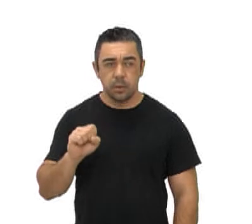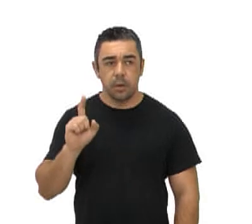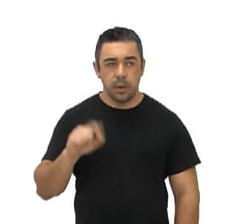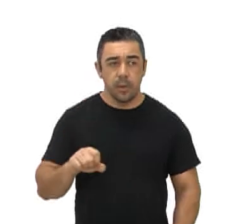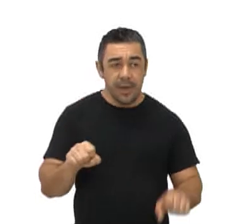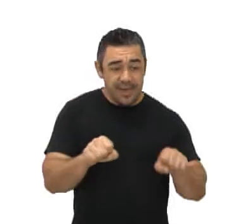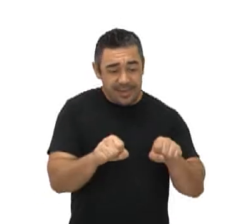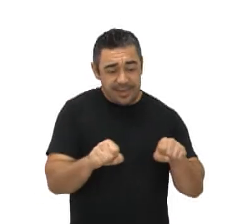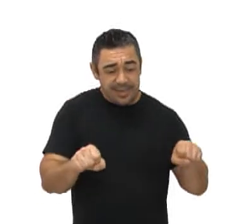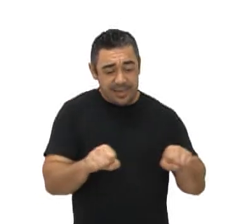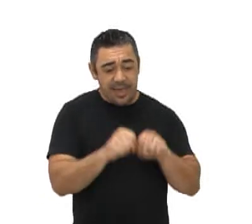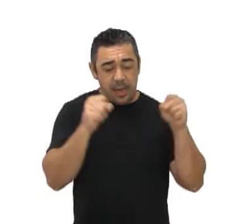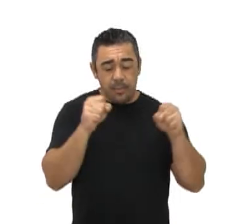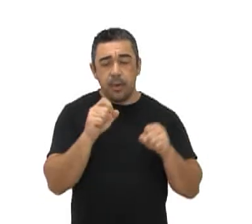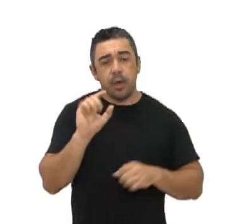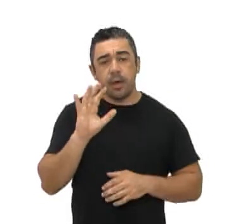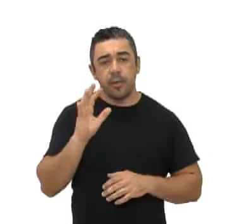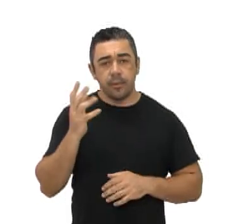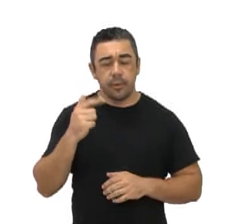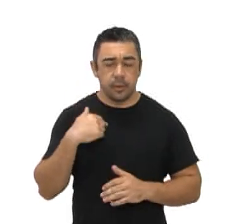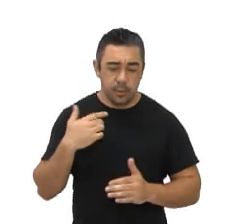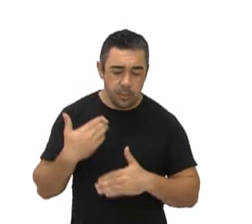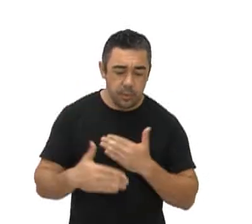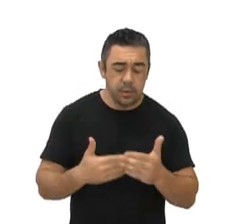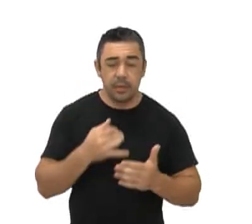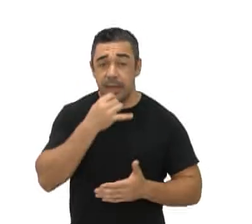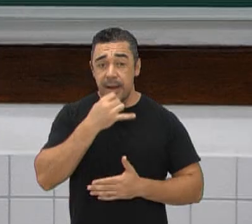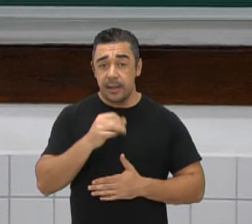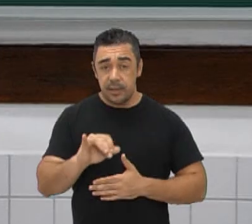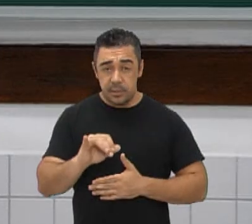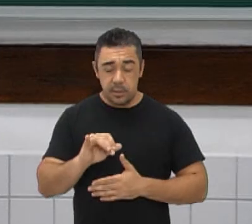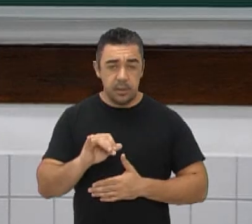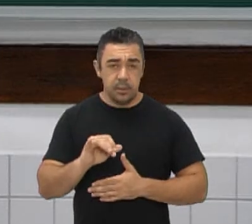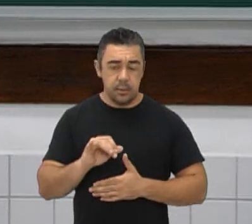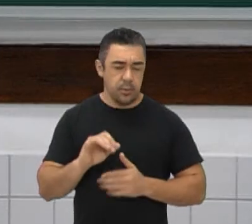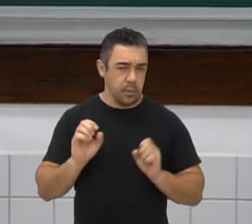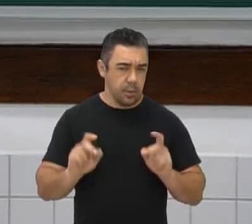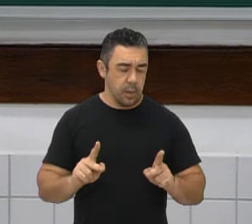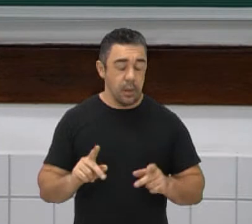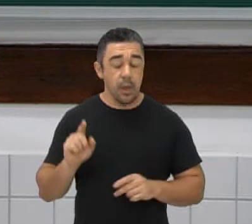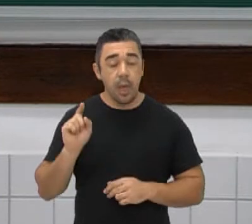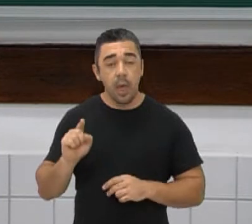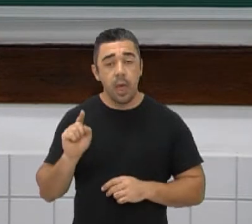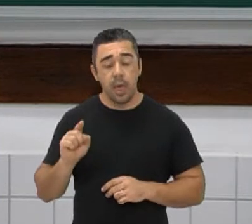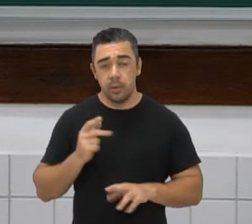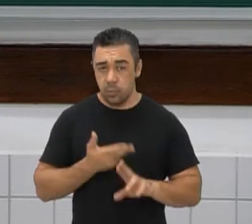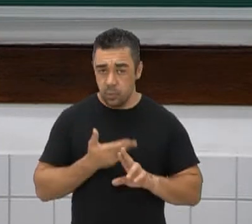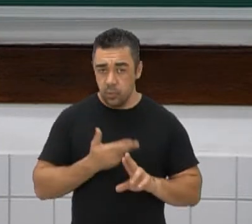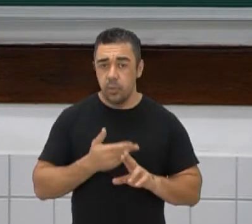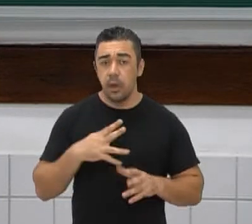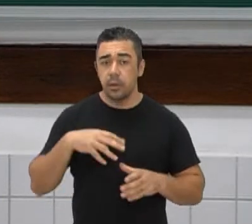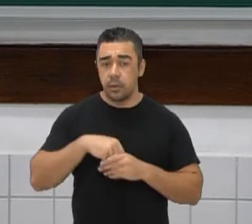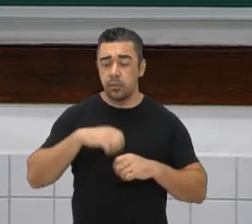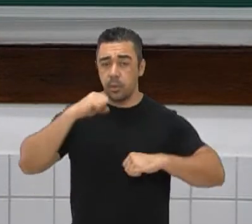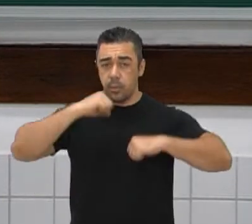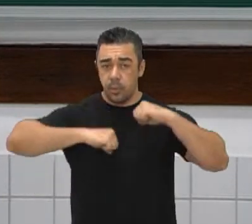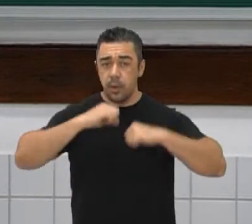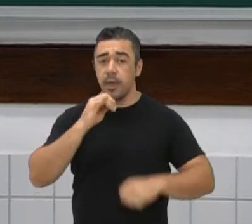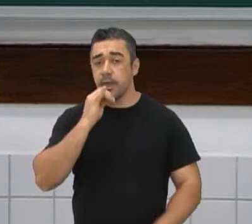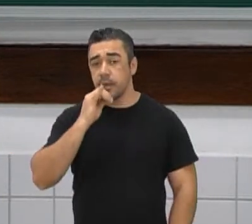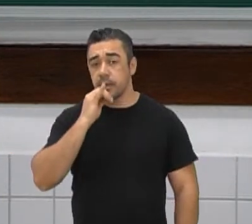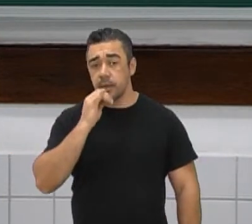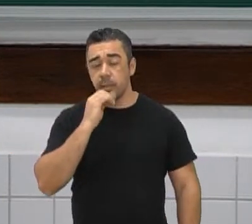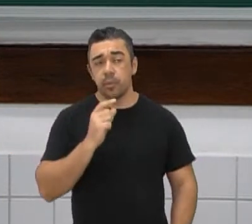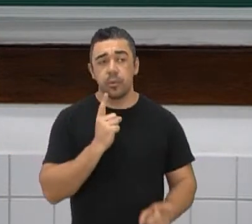lise, que ocorre através do processo da eletricidade, ok? E ela é muito utilizada na indústria para fazer, por exemplo,